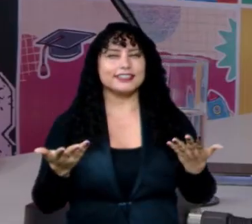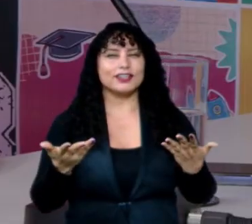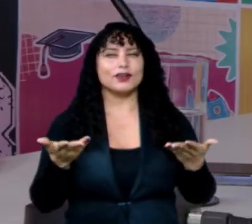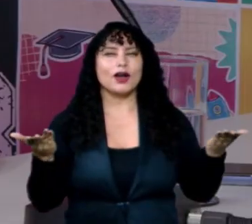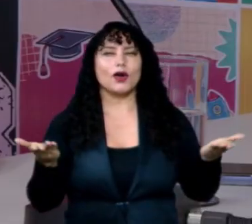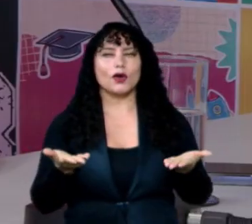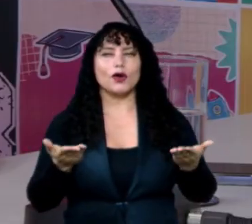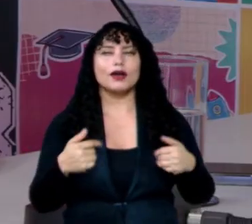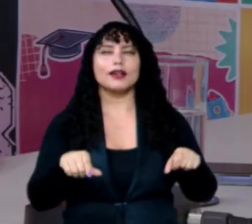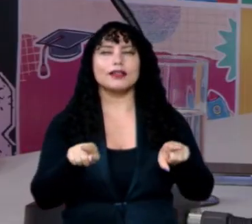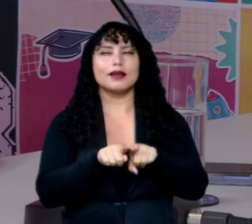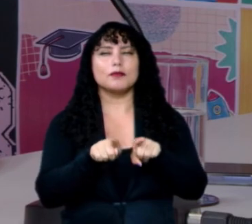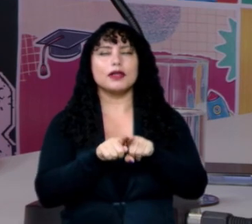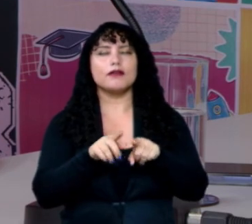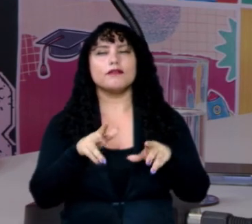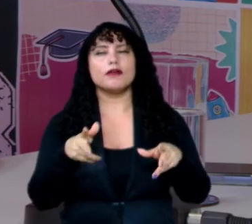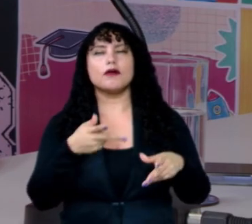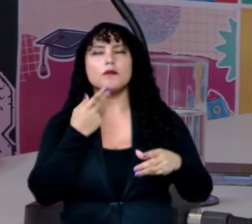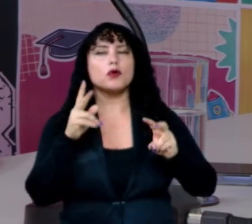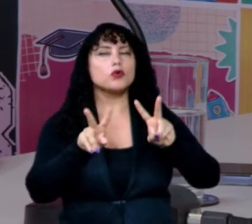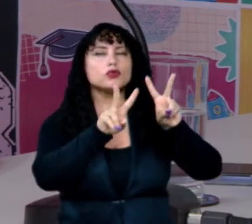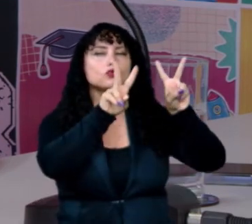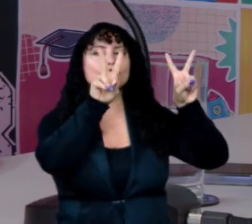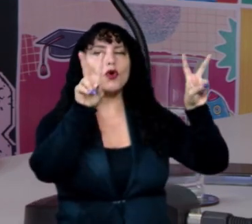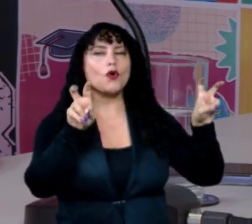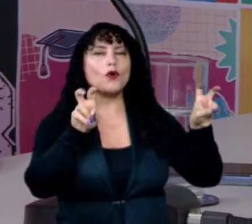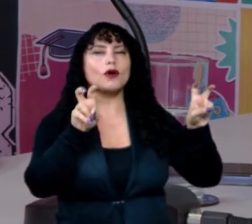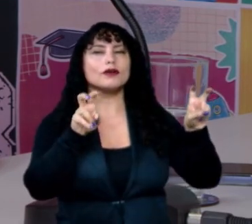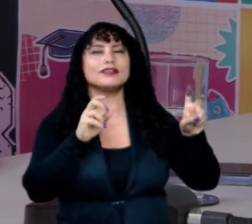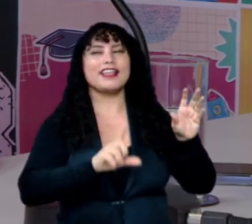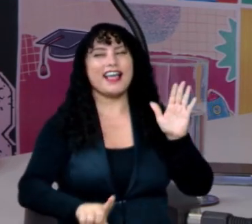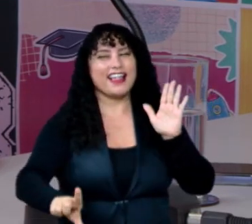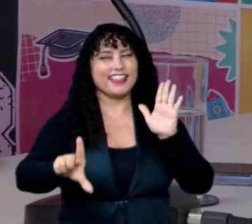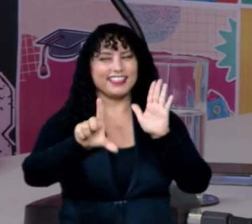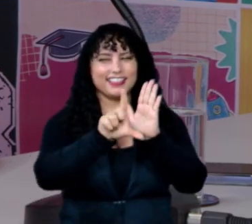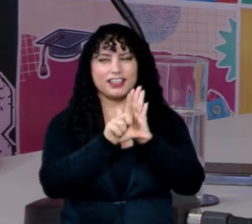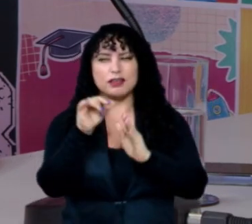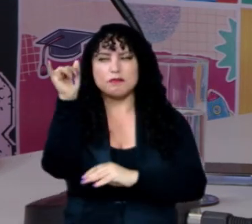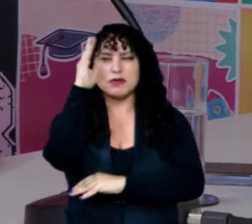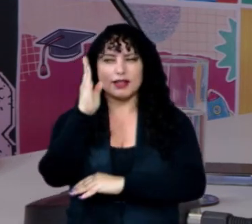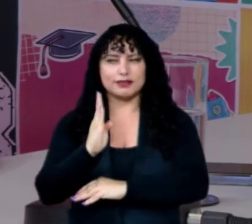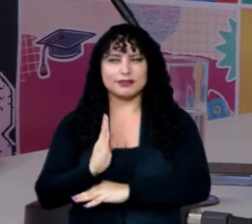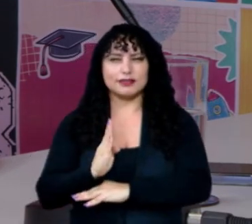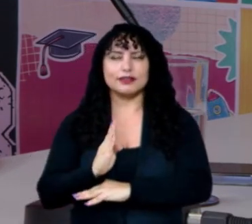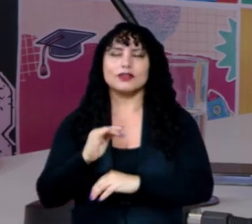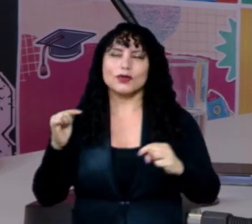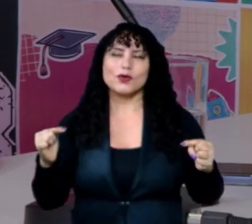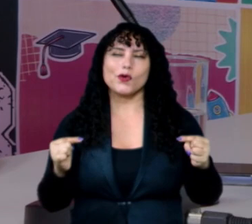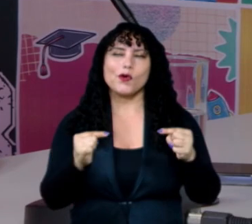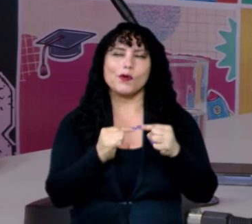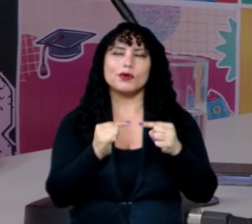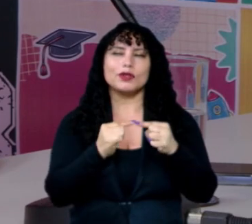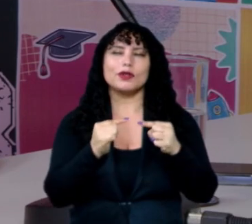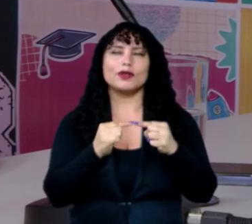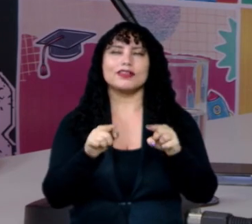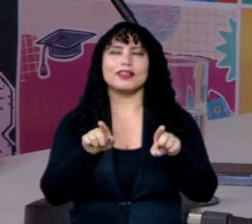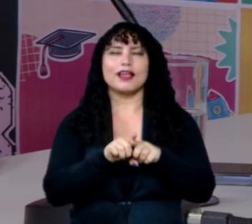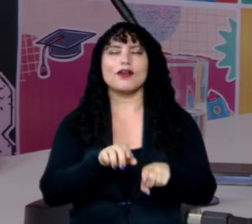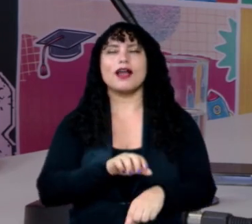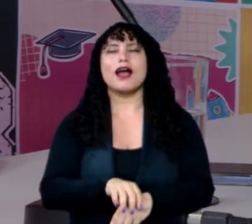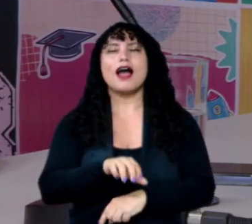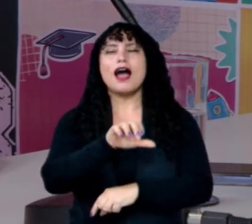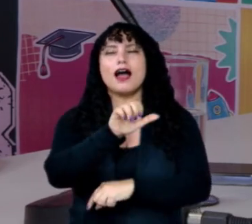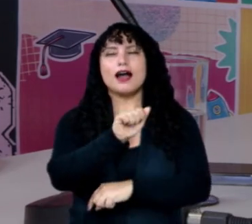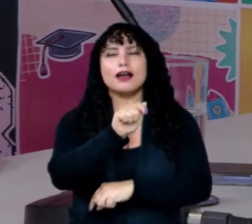agora também vamos tocar sobre o assunto da legislação brasileira, que tem muito a ver também com a Controladoria Geral da